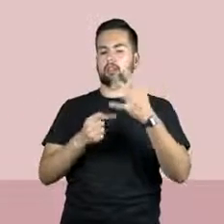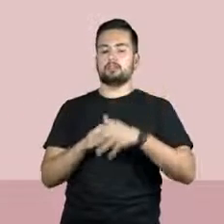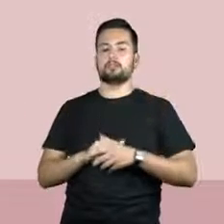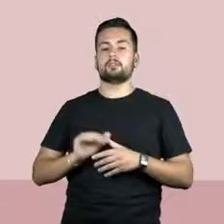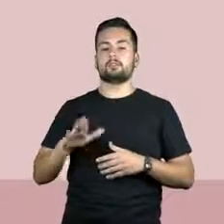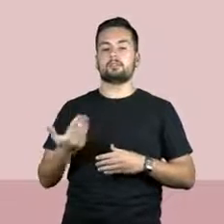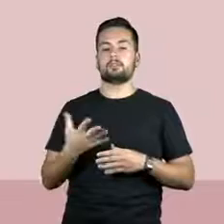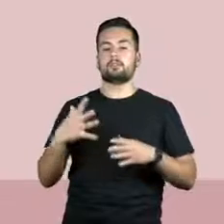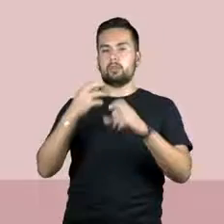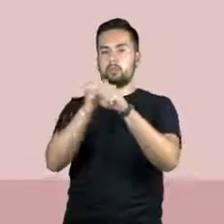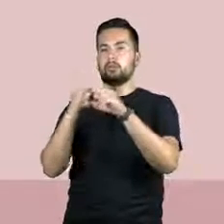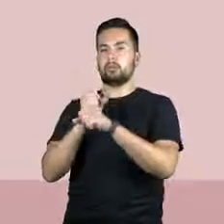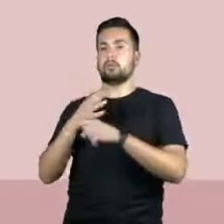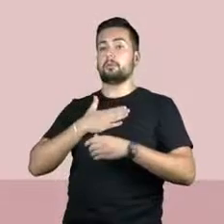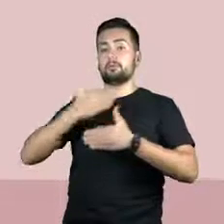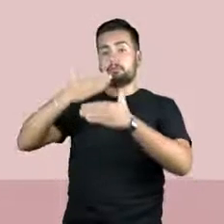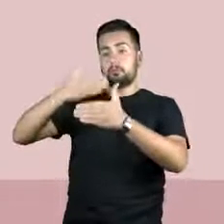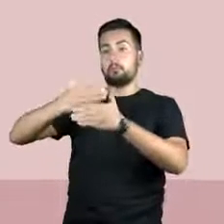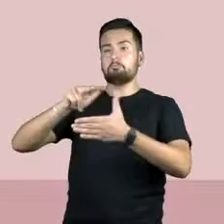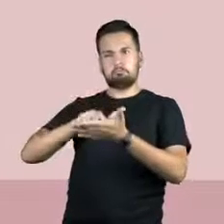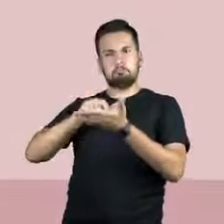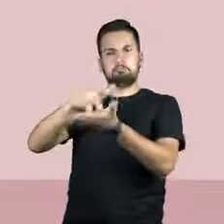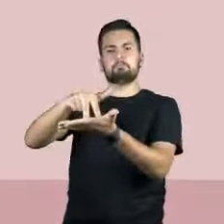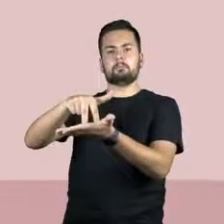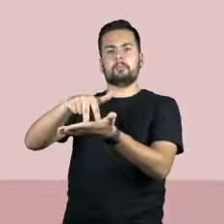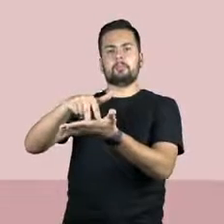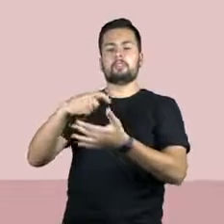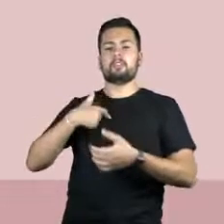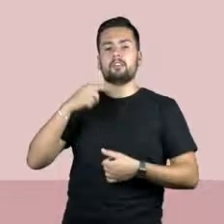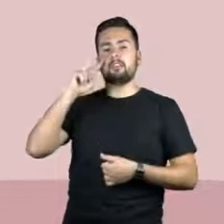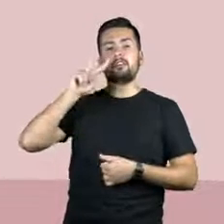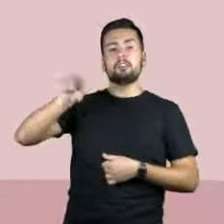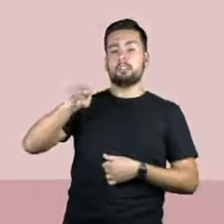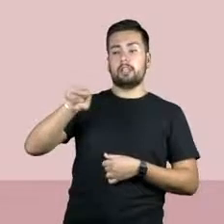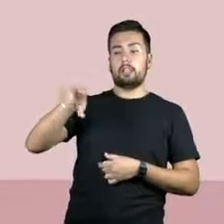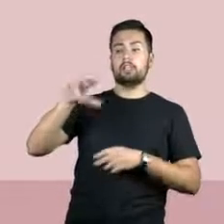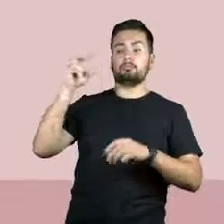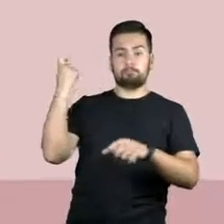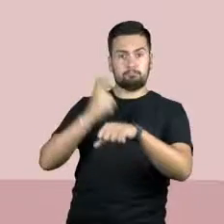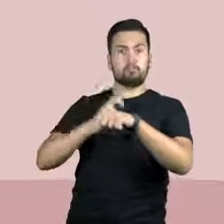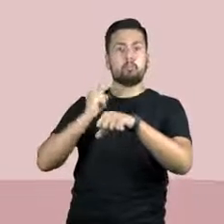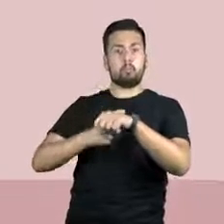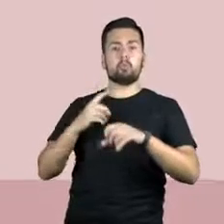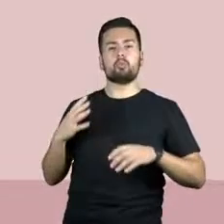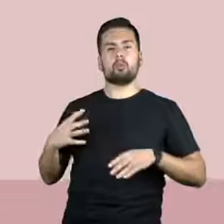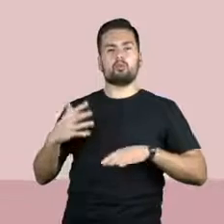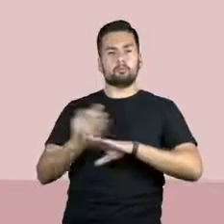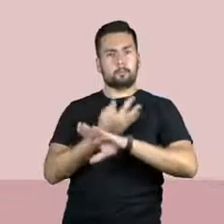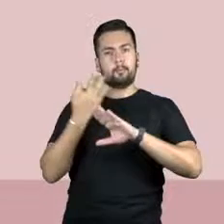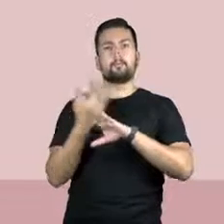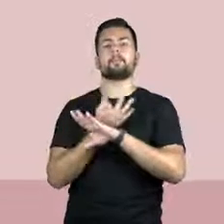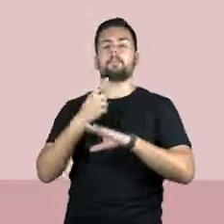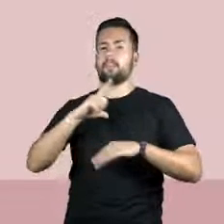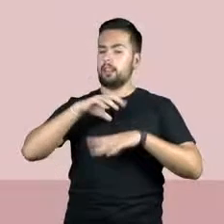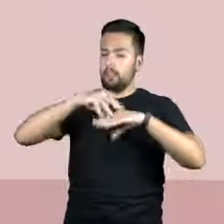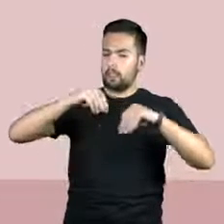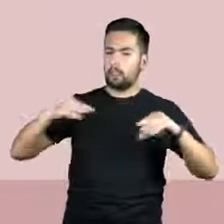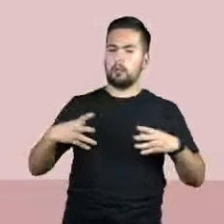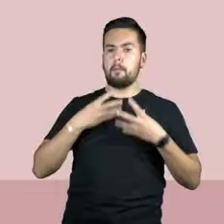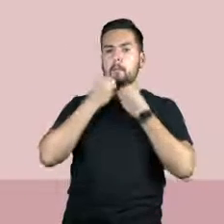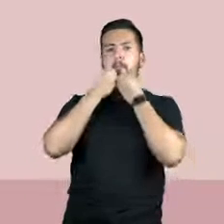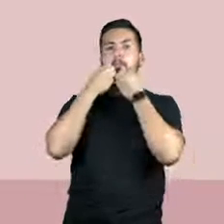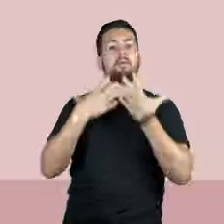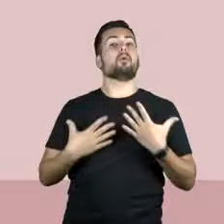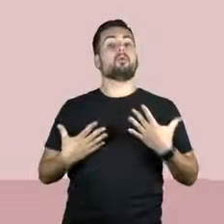e fala, bom, o meu muro ele é estável, né? Eu vejo ali que ele está armado, né? Ele tem uma seção de concreto legal, então eu fiz um projeto